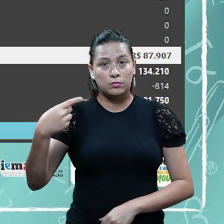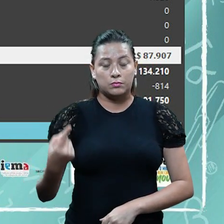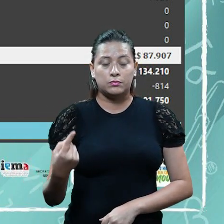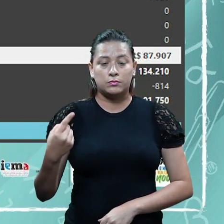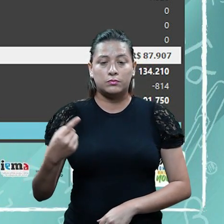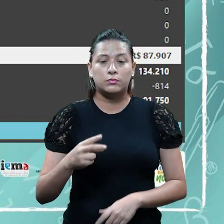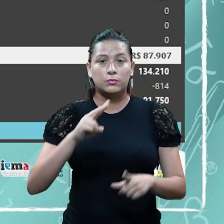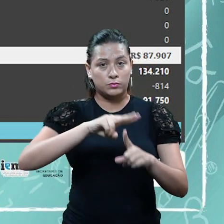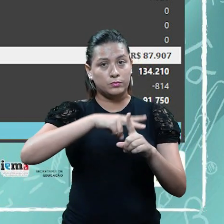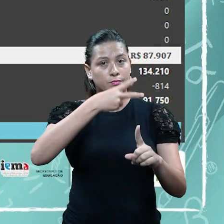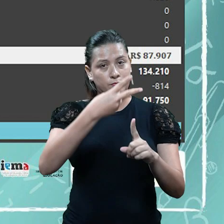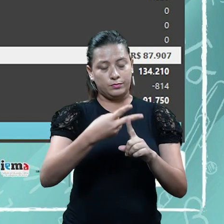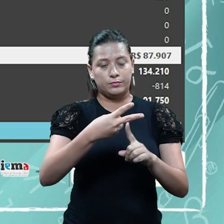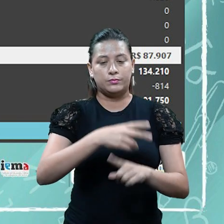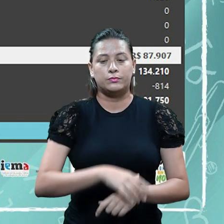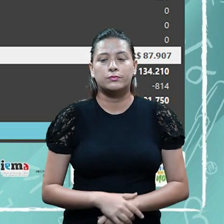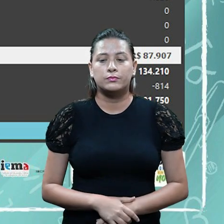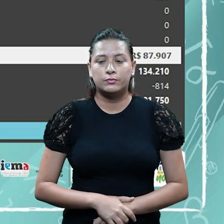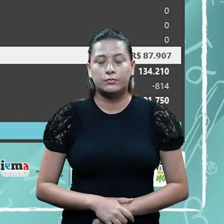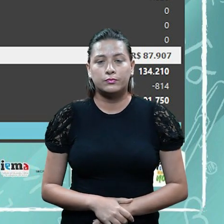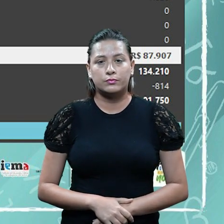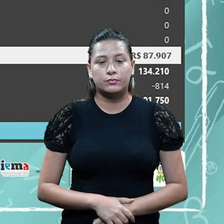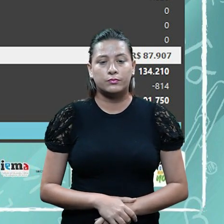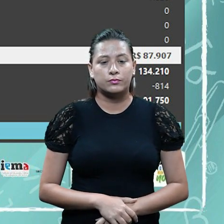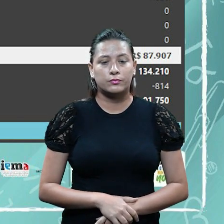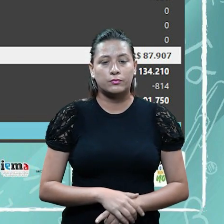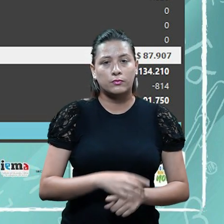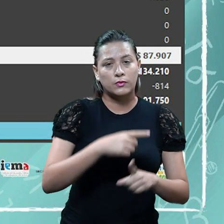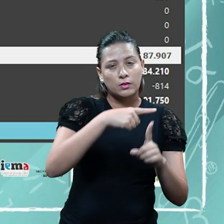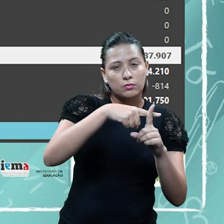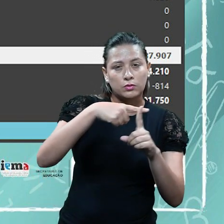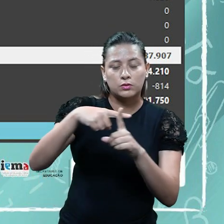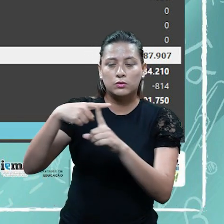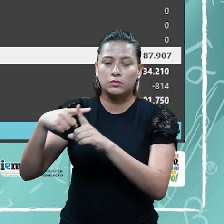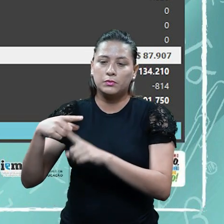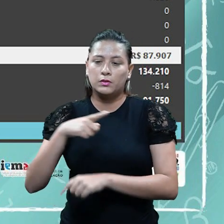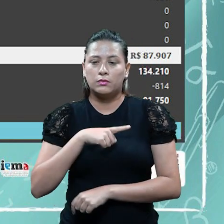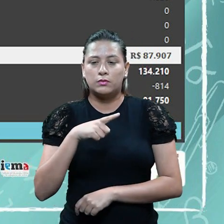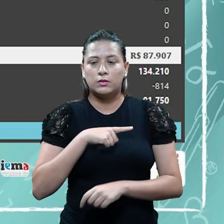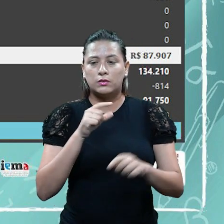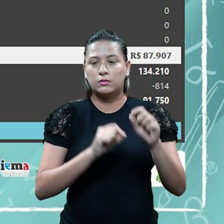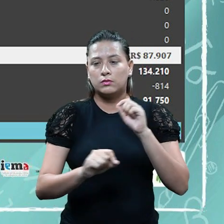desses lucros das operações, somados eu vou ter aqui um montante de